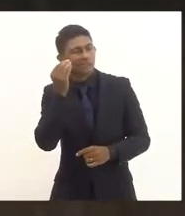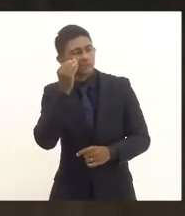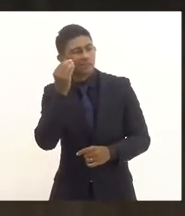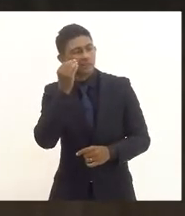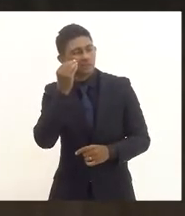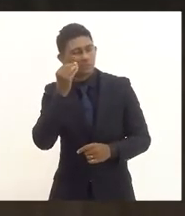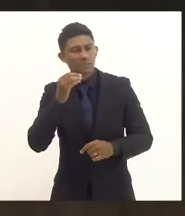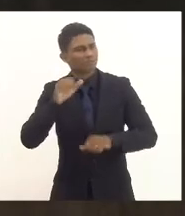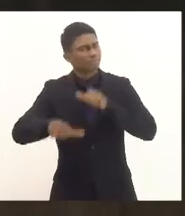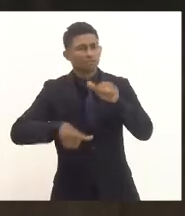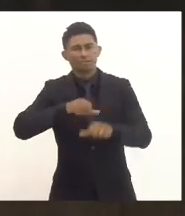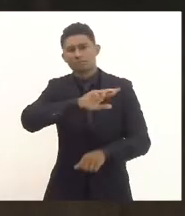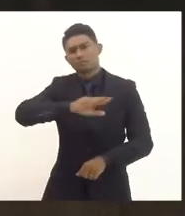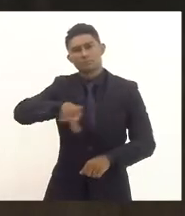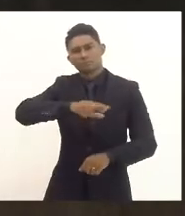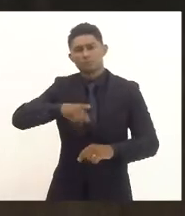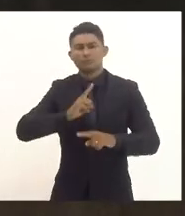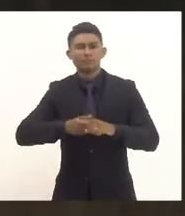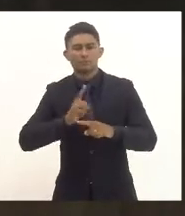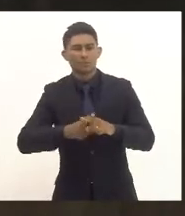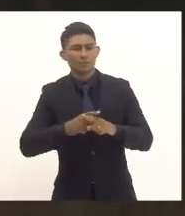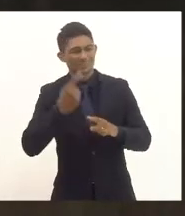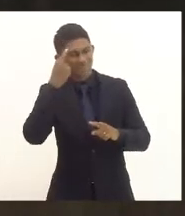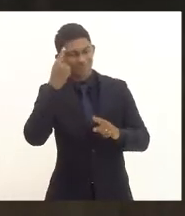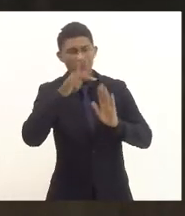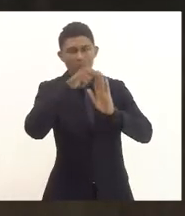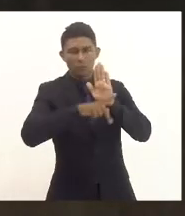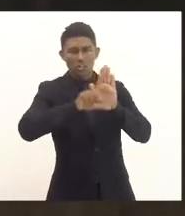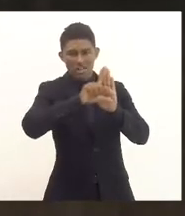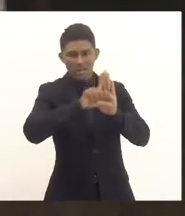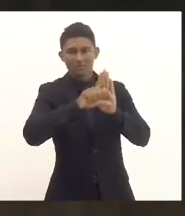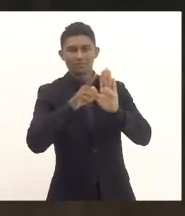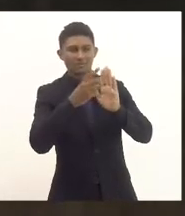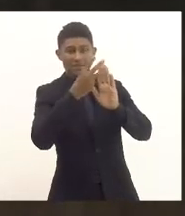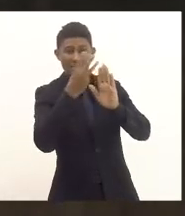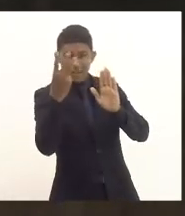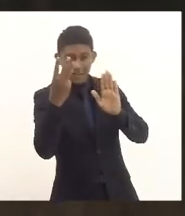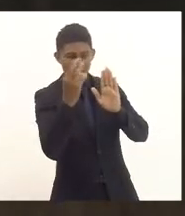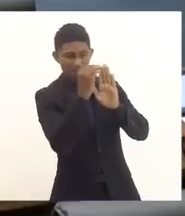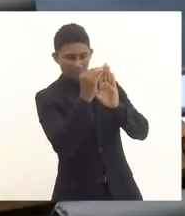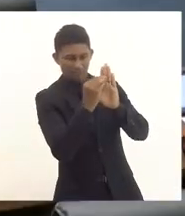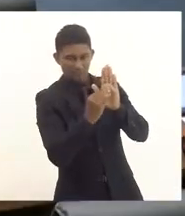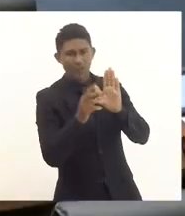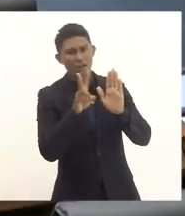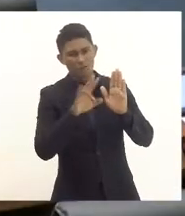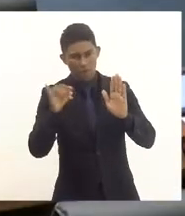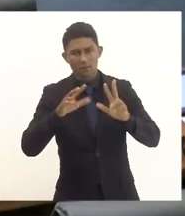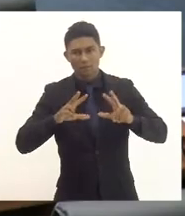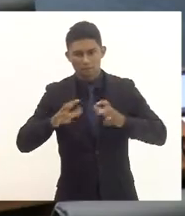os três vão ter pareceres esses três primeiros pareceres similares